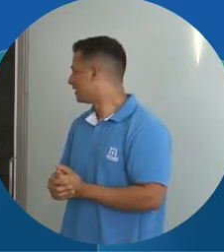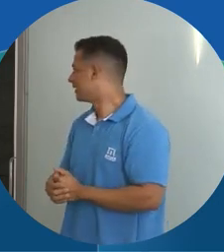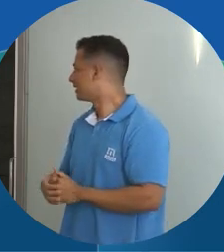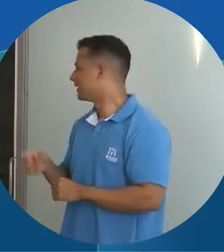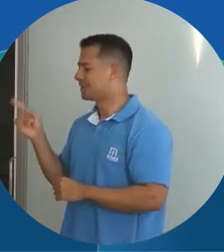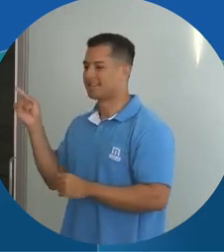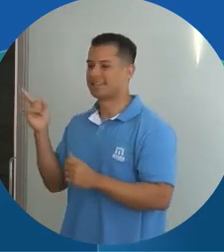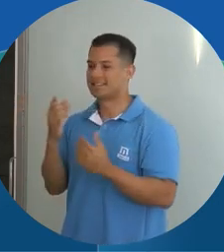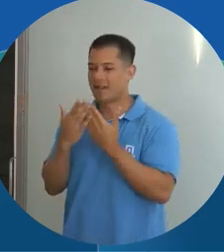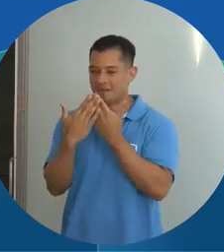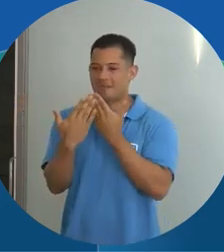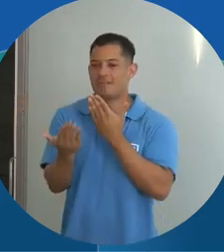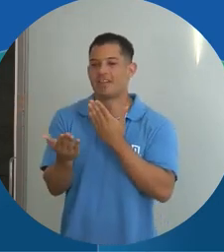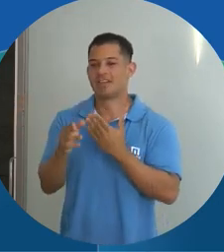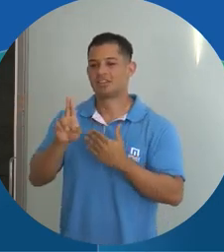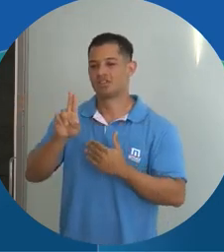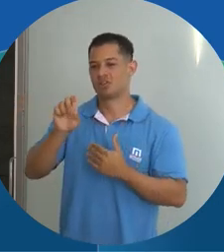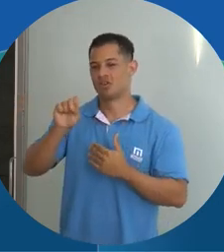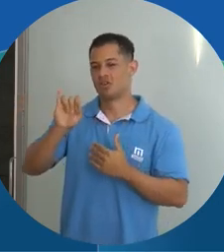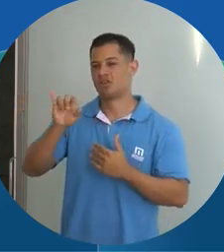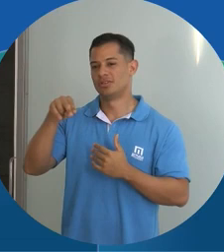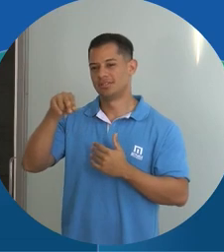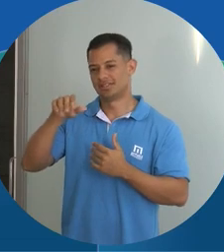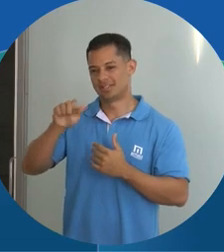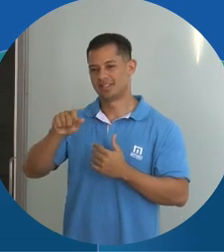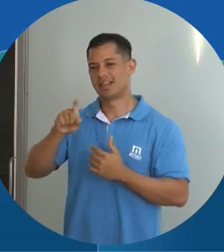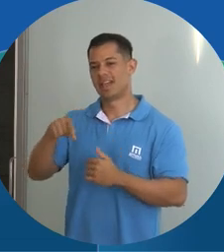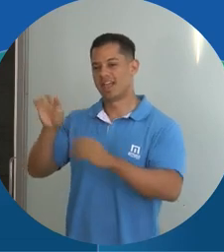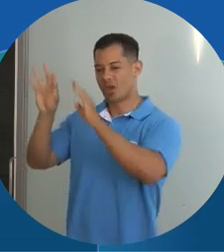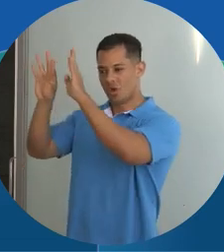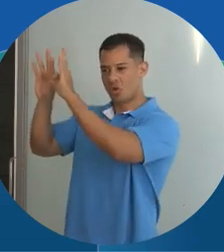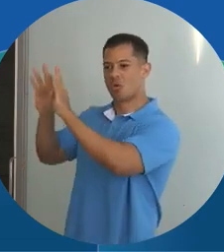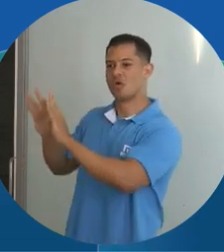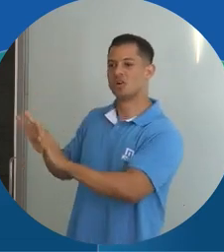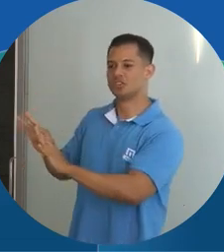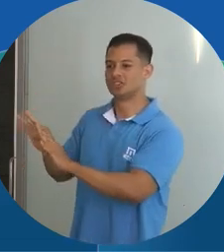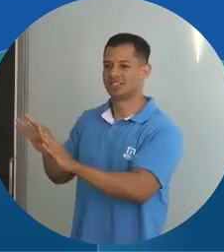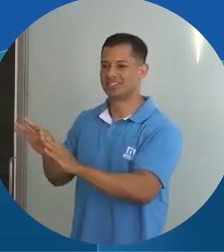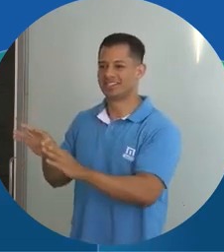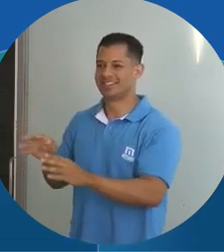usina, elas foram cortinas de aterro, ou seja, elas foram